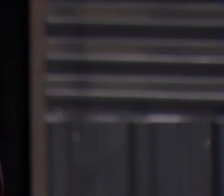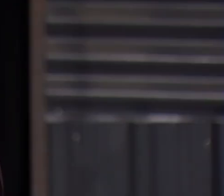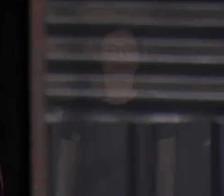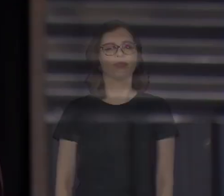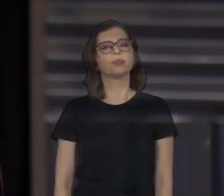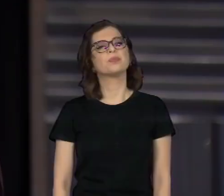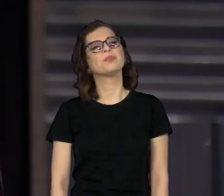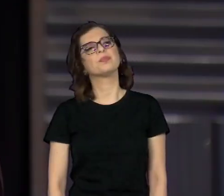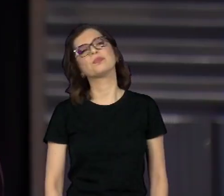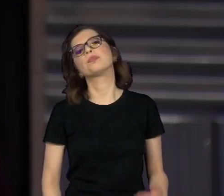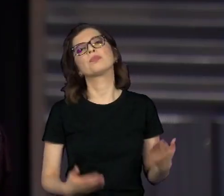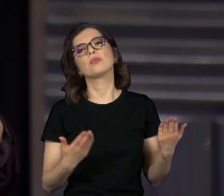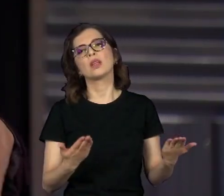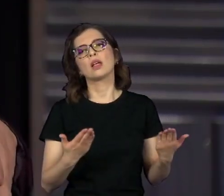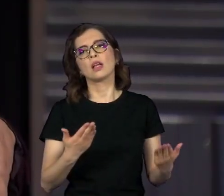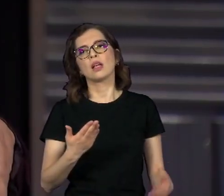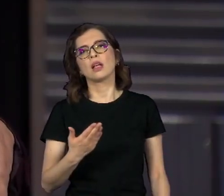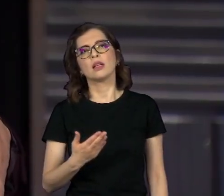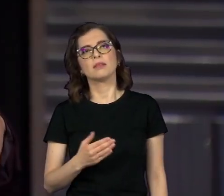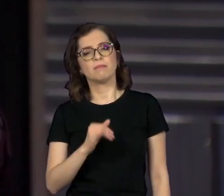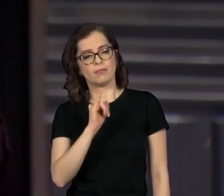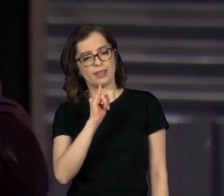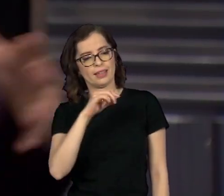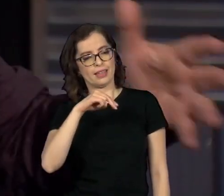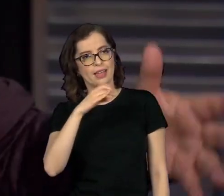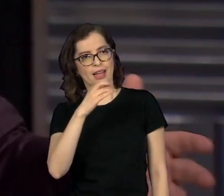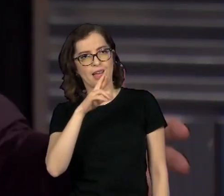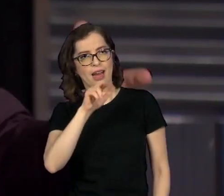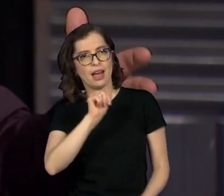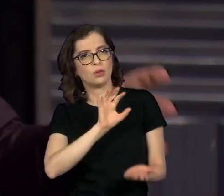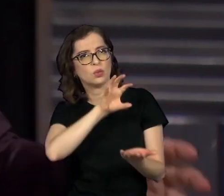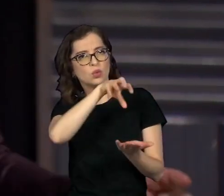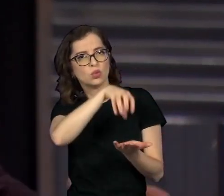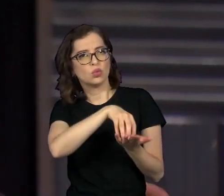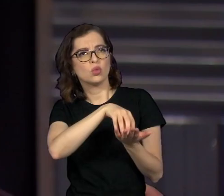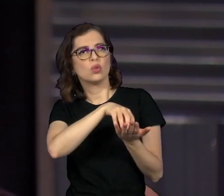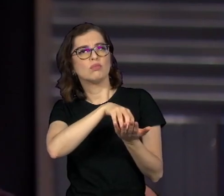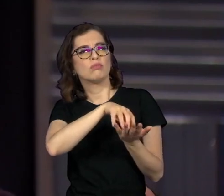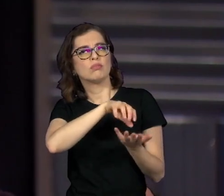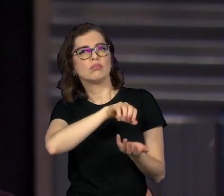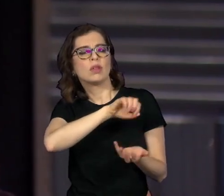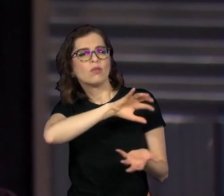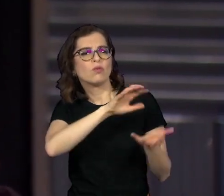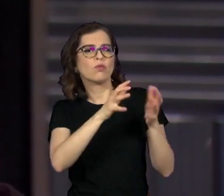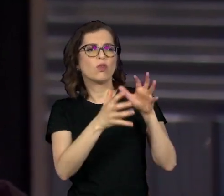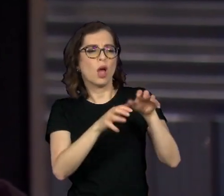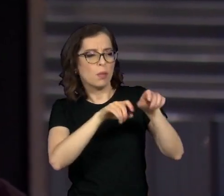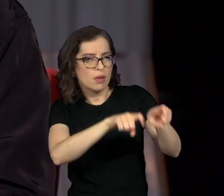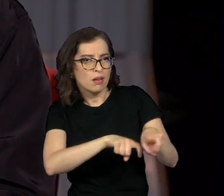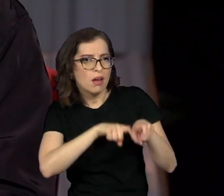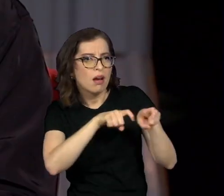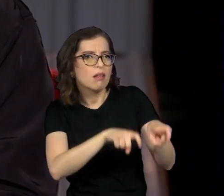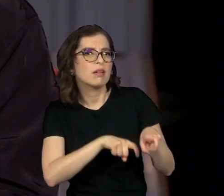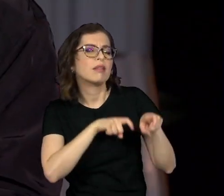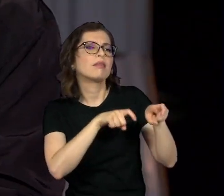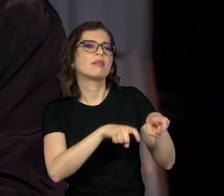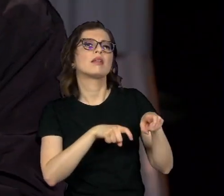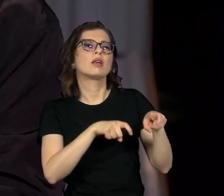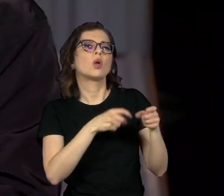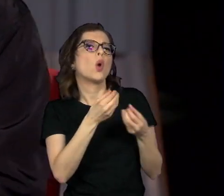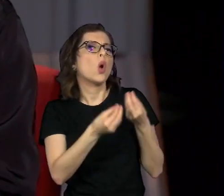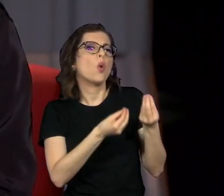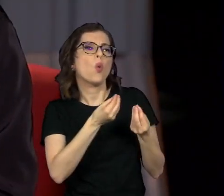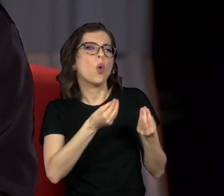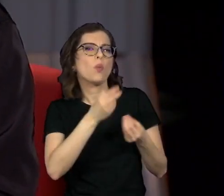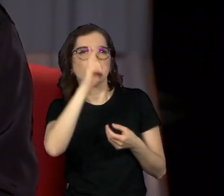O INCRA cuida da reforma agrária. Em que capítulo que nós estamos dessa novela brasileira, que já falamos